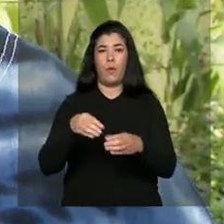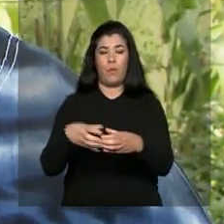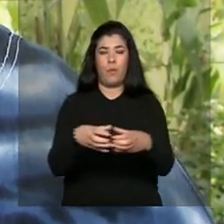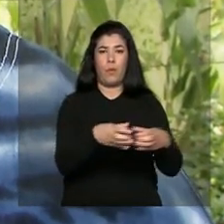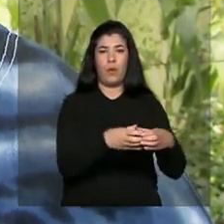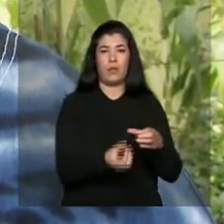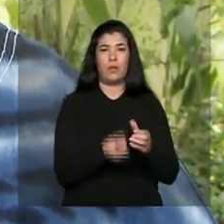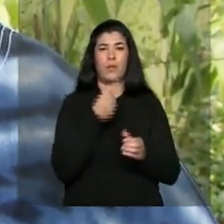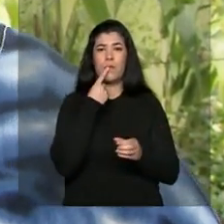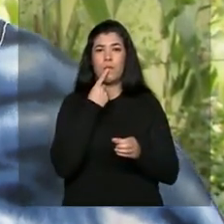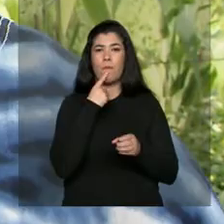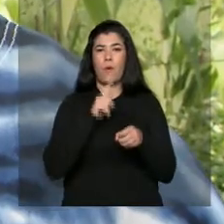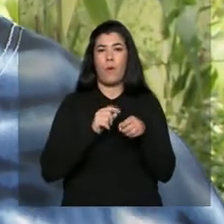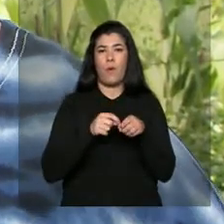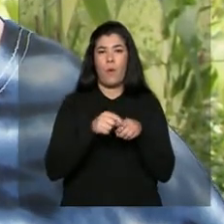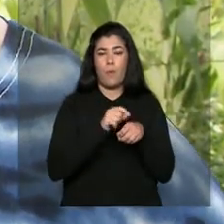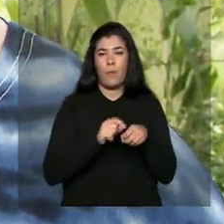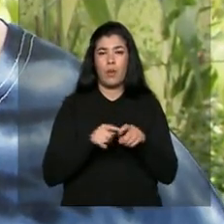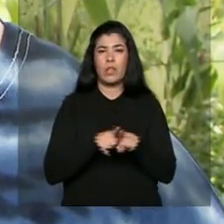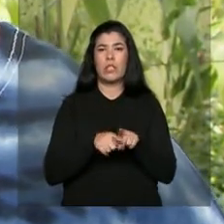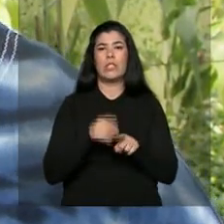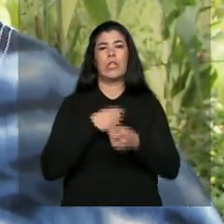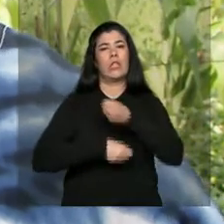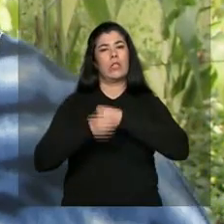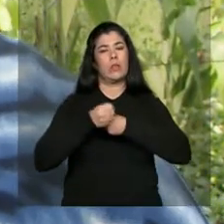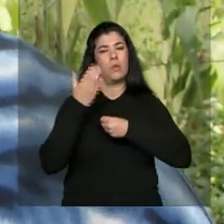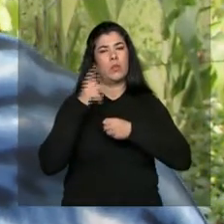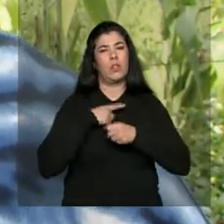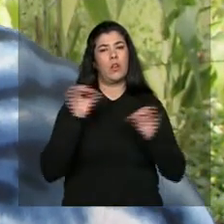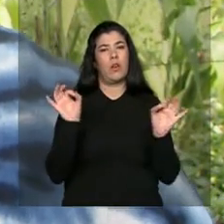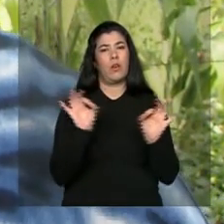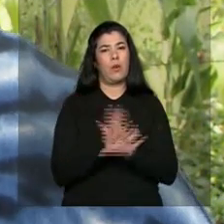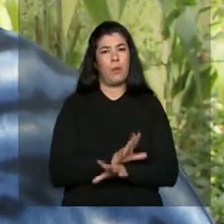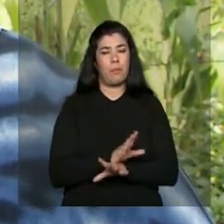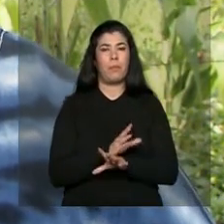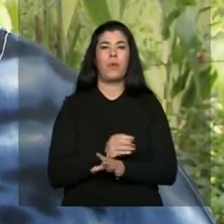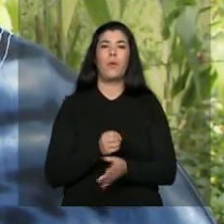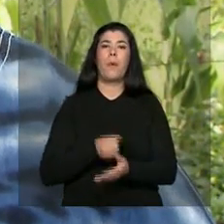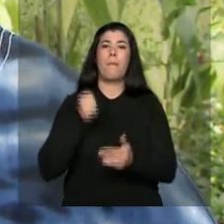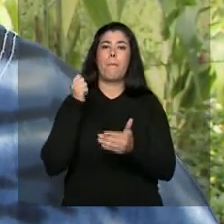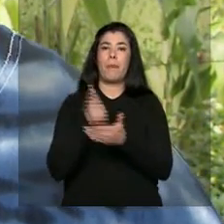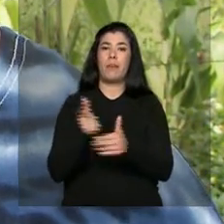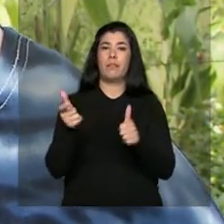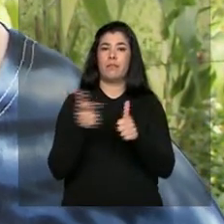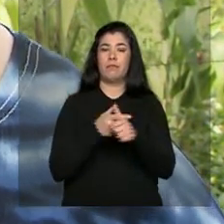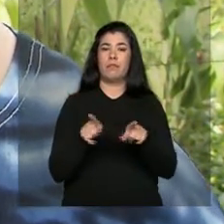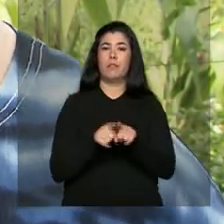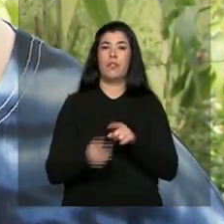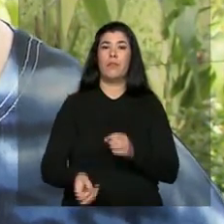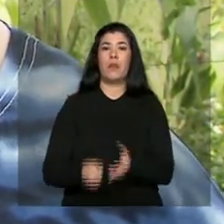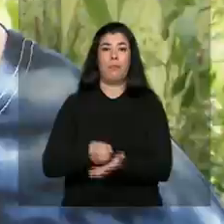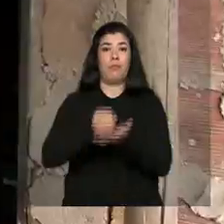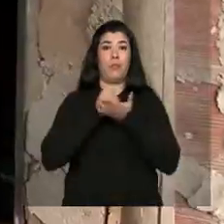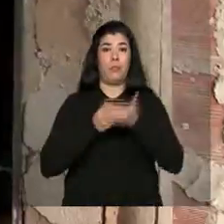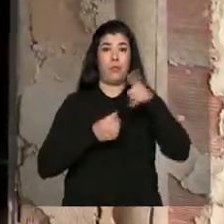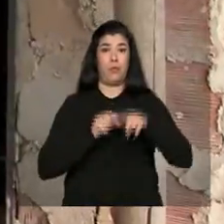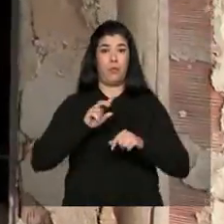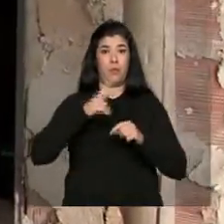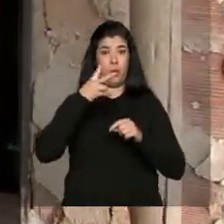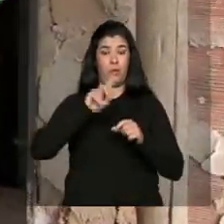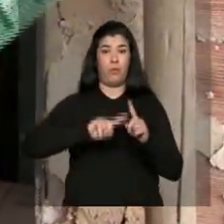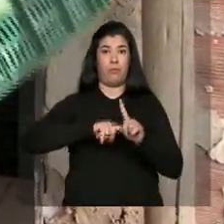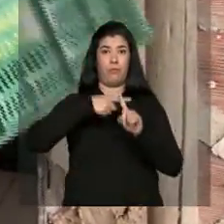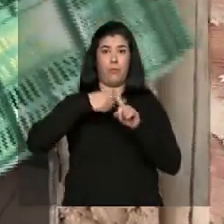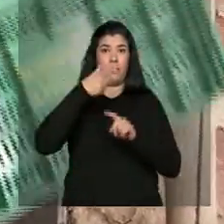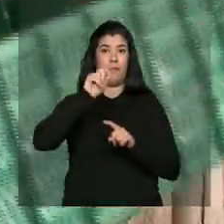eu quitei esse PRONAF, eu já tinha dinheiro para me plantar mais 20 mil. E eu consegui subir, assim. Com os